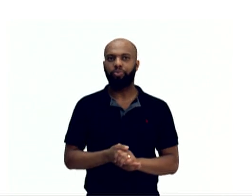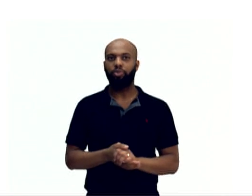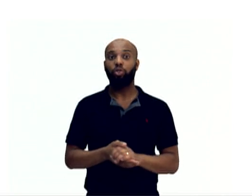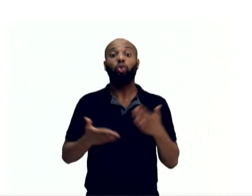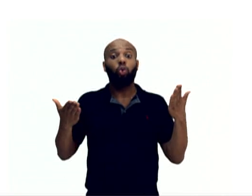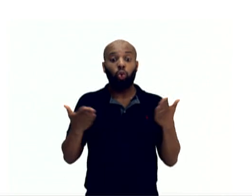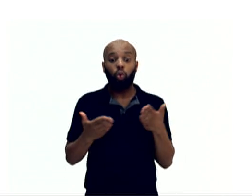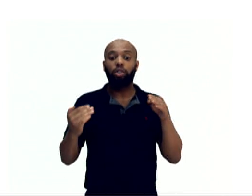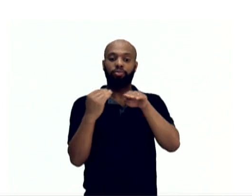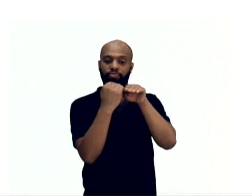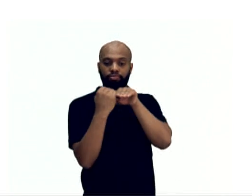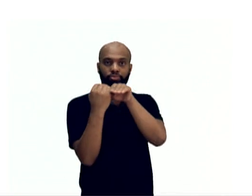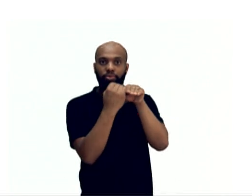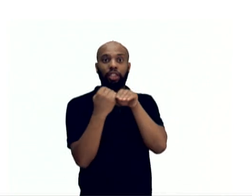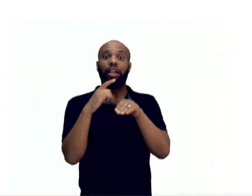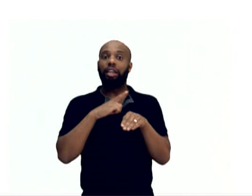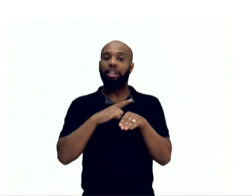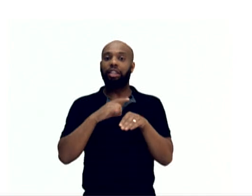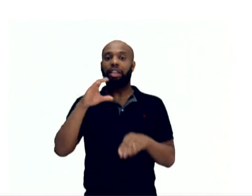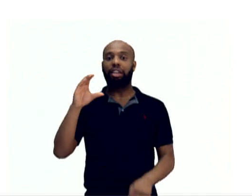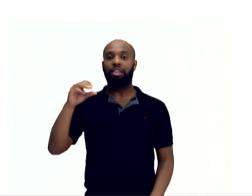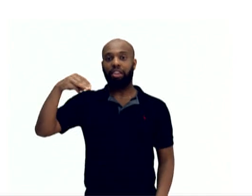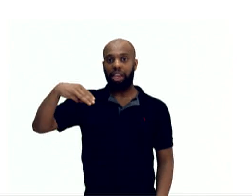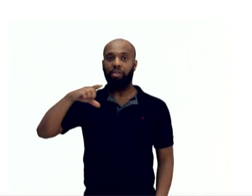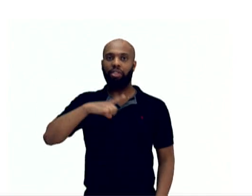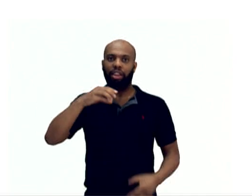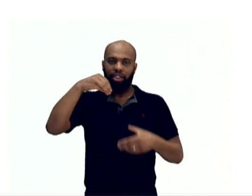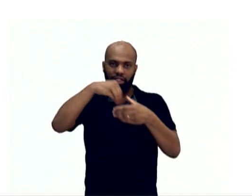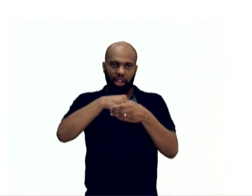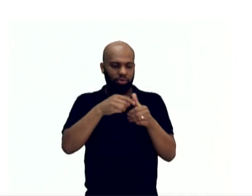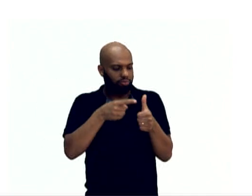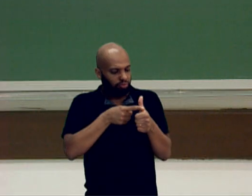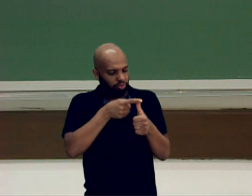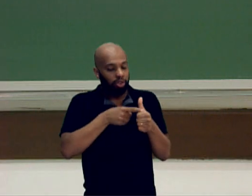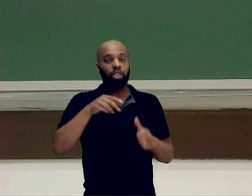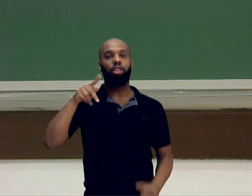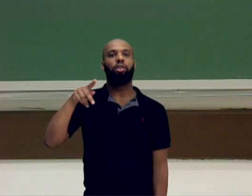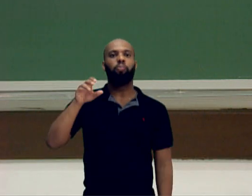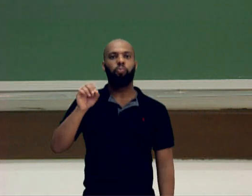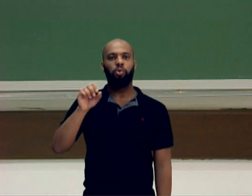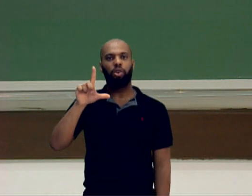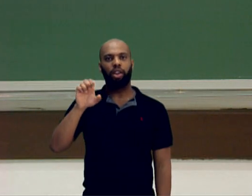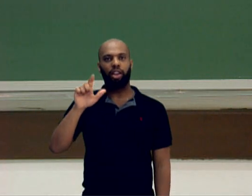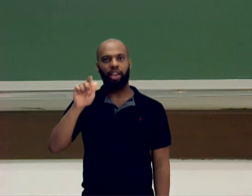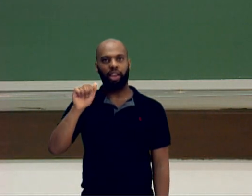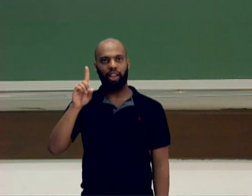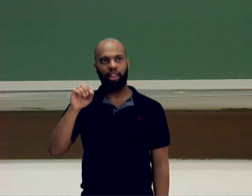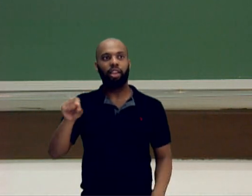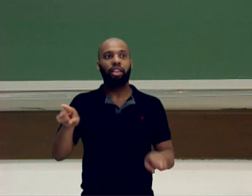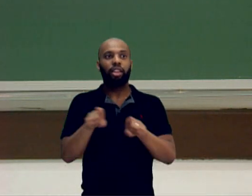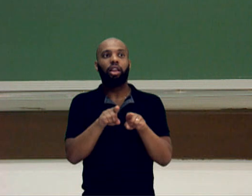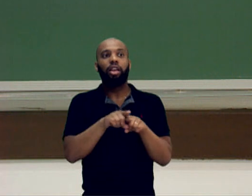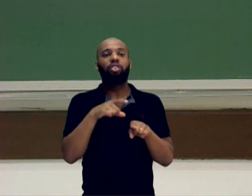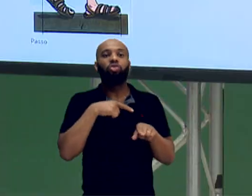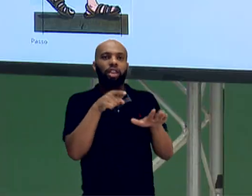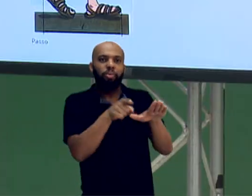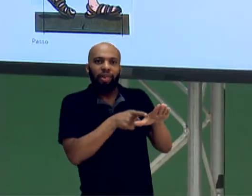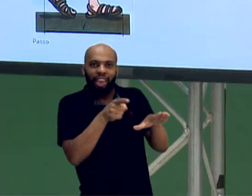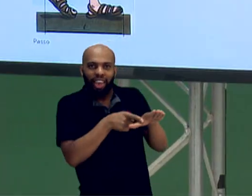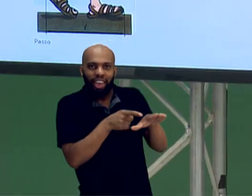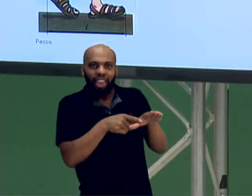aí com vocês? A mão foi de quem? Deu igual? Aposto que não, né? Porque as mãos têm diferença. A não ser que